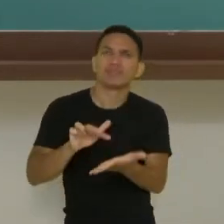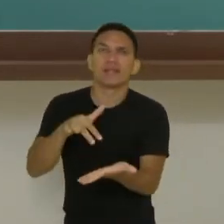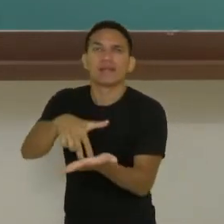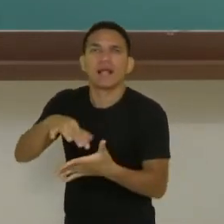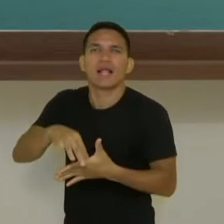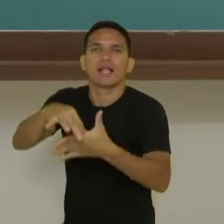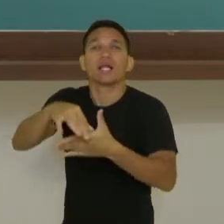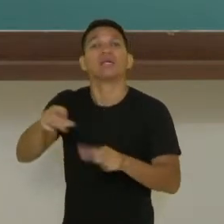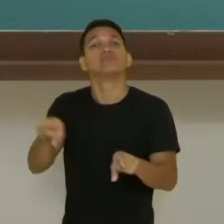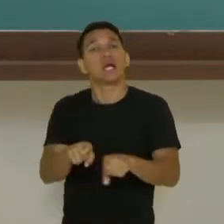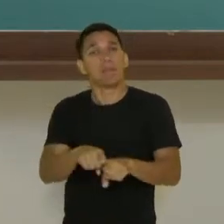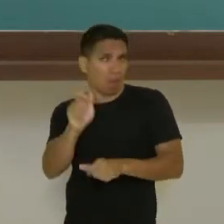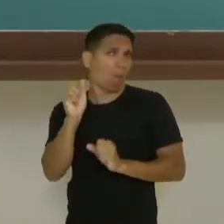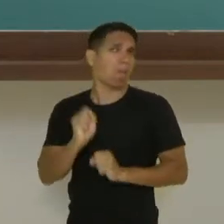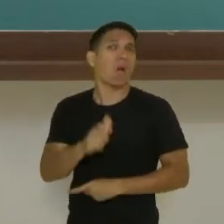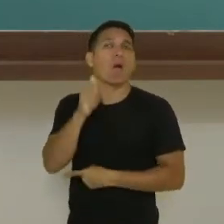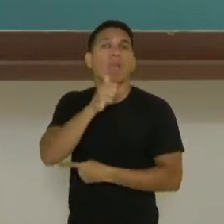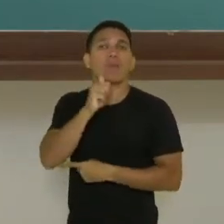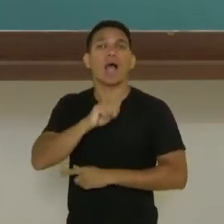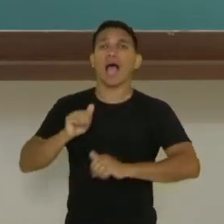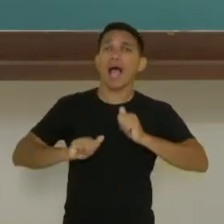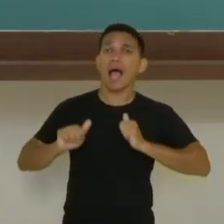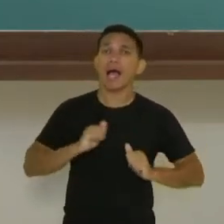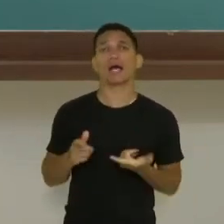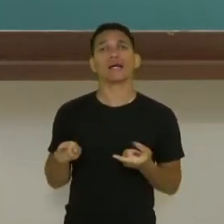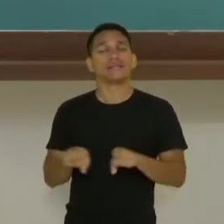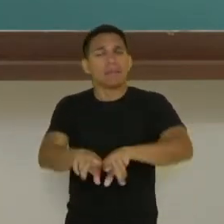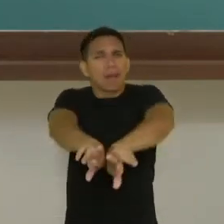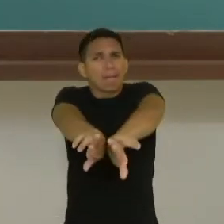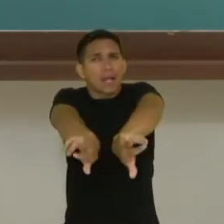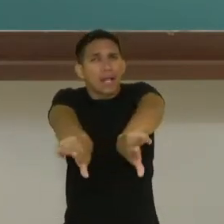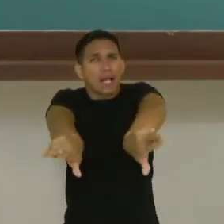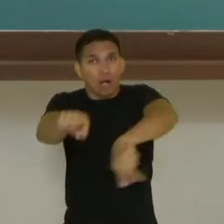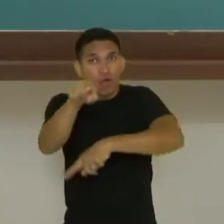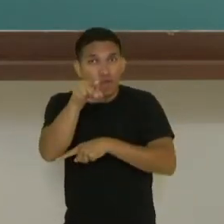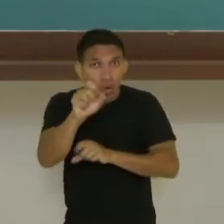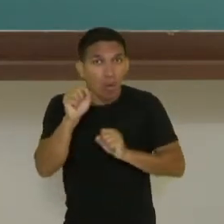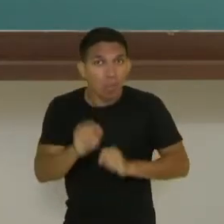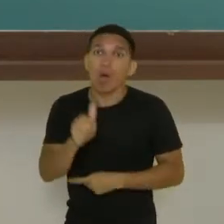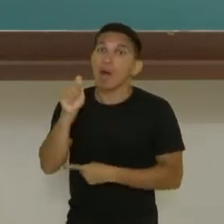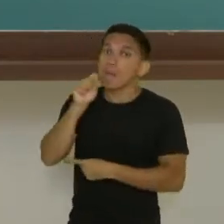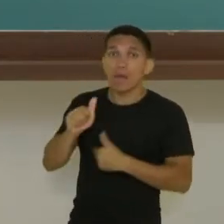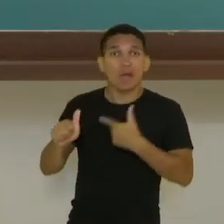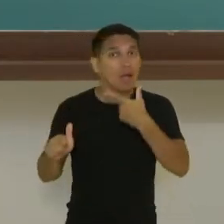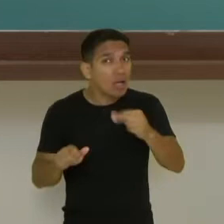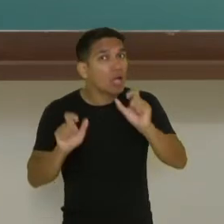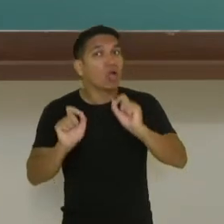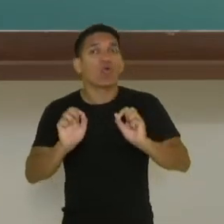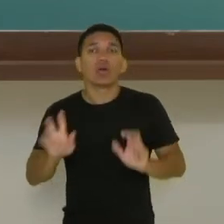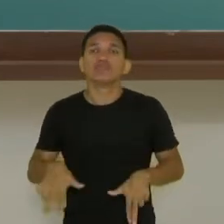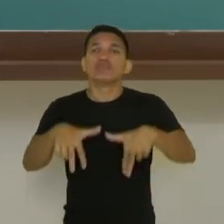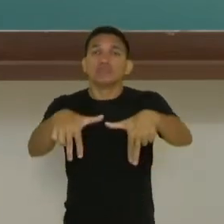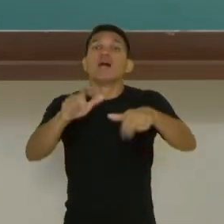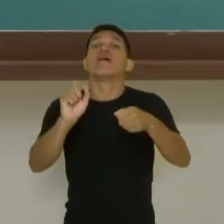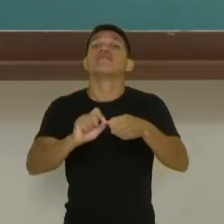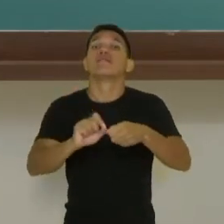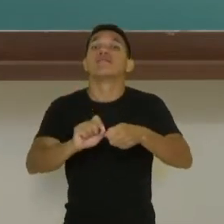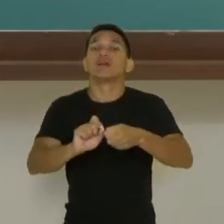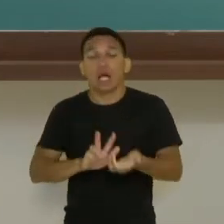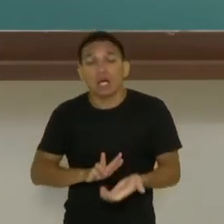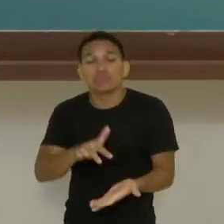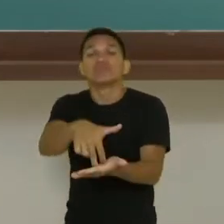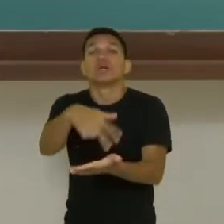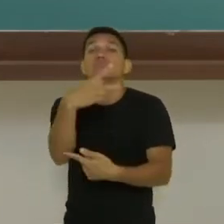que atua. Então, pessoal, você pode, meninos e meninas, atuar como profissional que